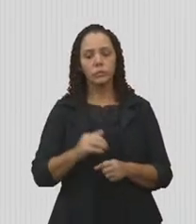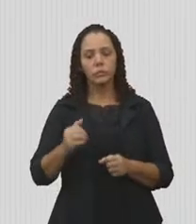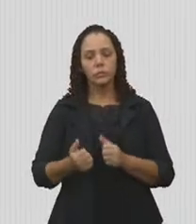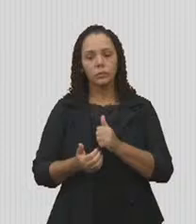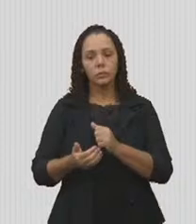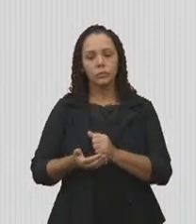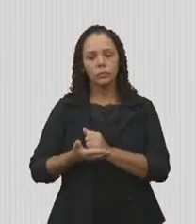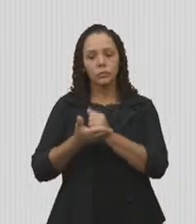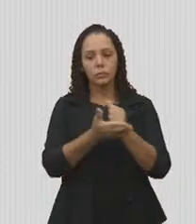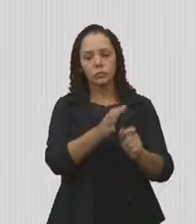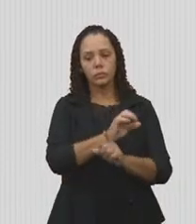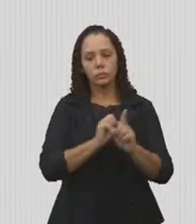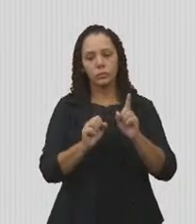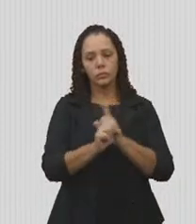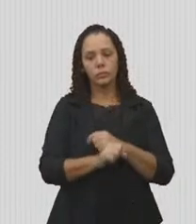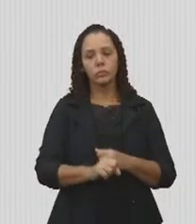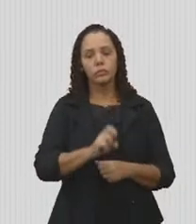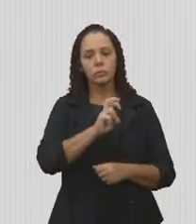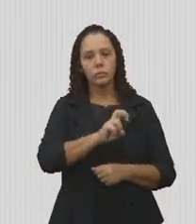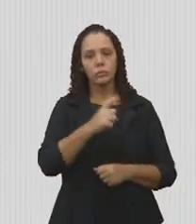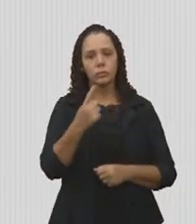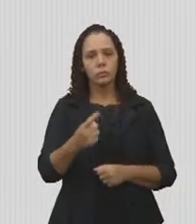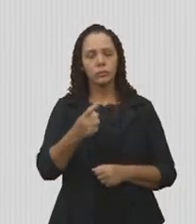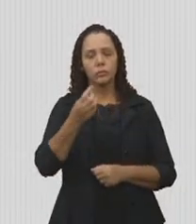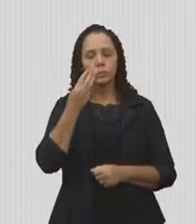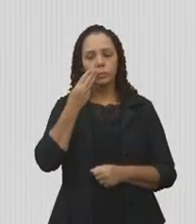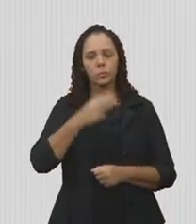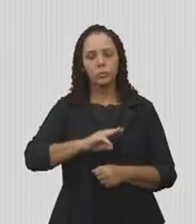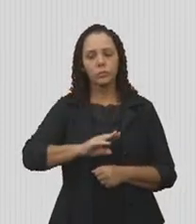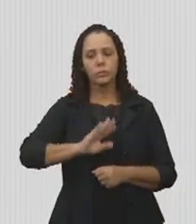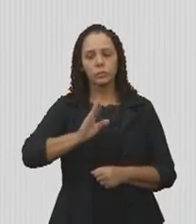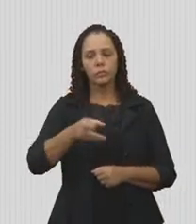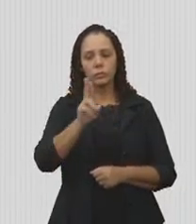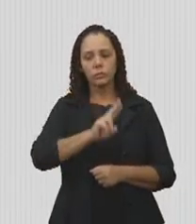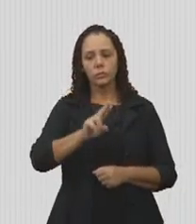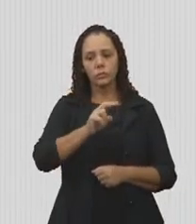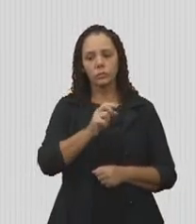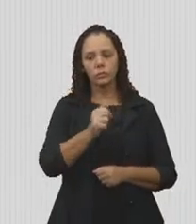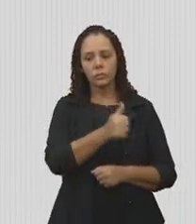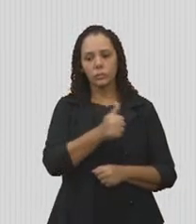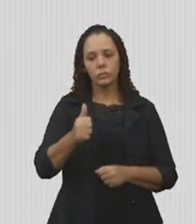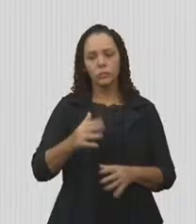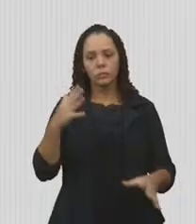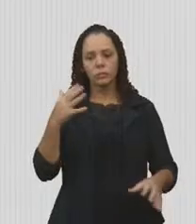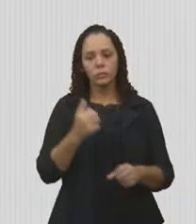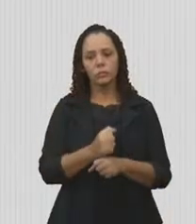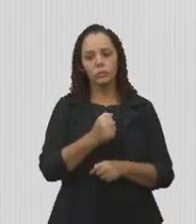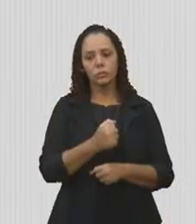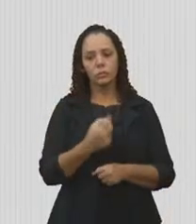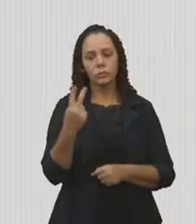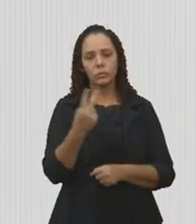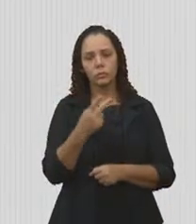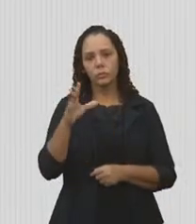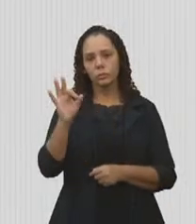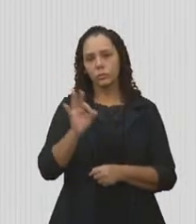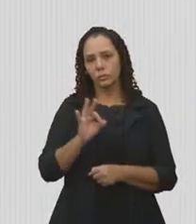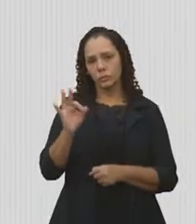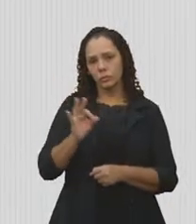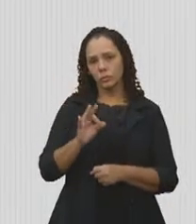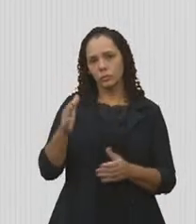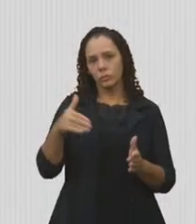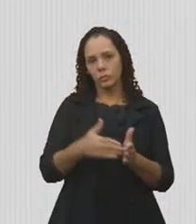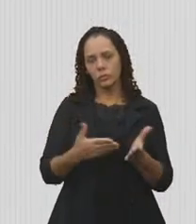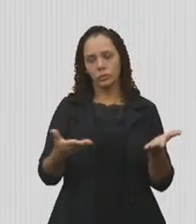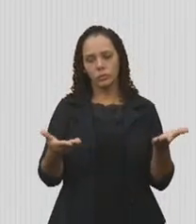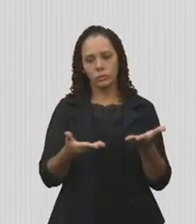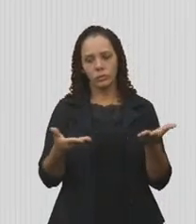milhões previstos, gastou 11 milhões. Esse subtotal do previsto, a gente gastou 22% do que estava previsto até o